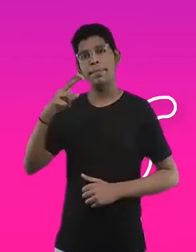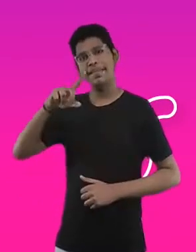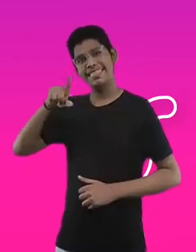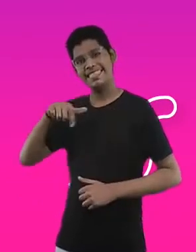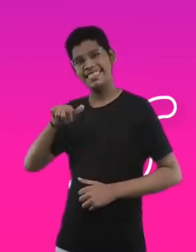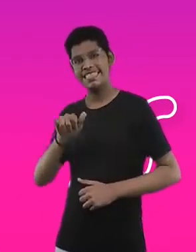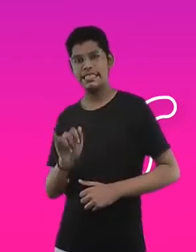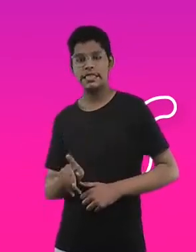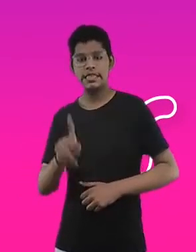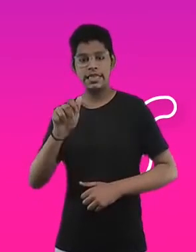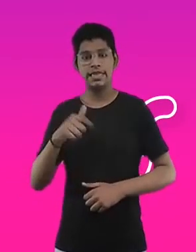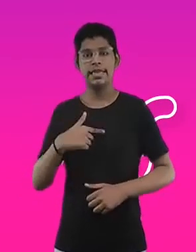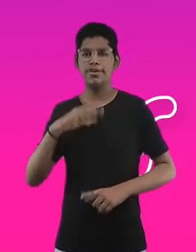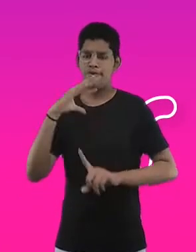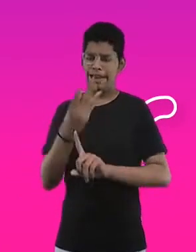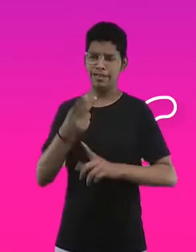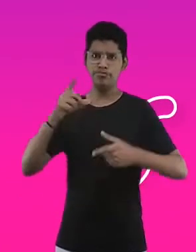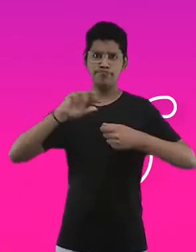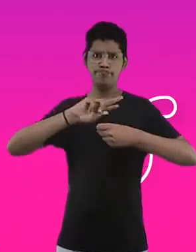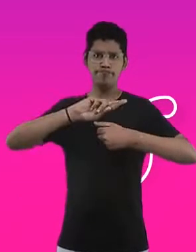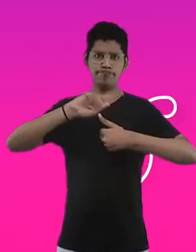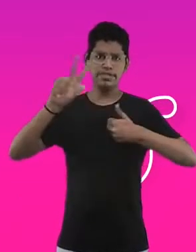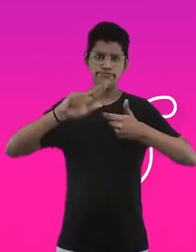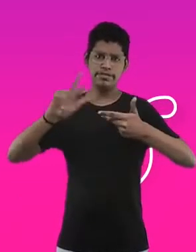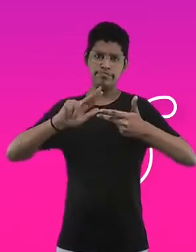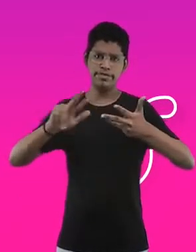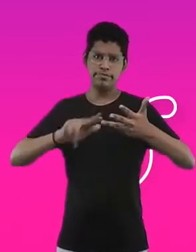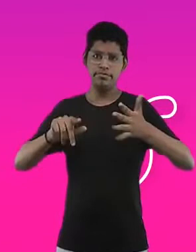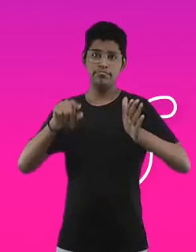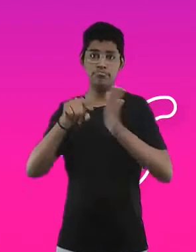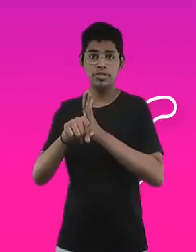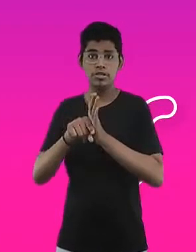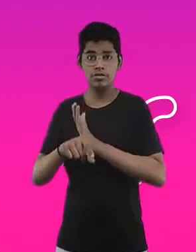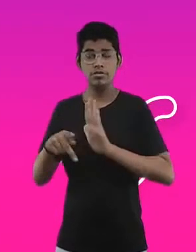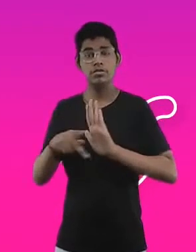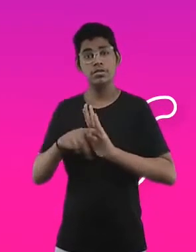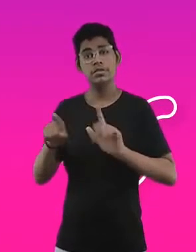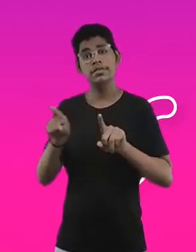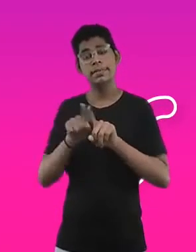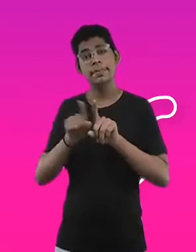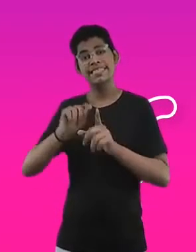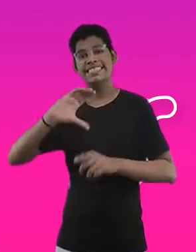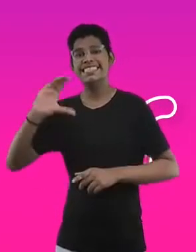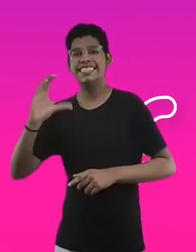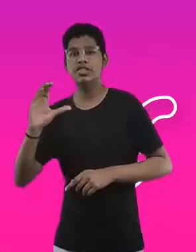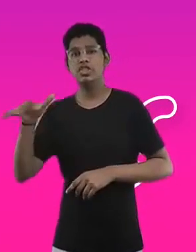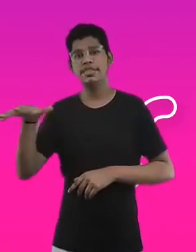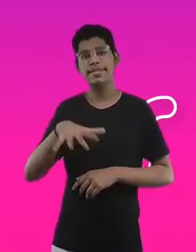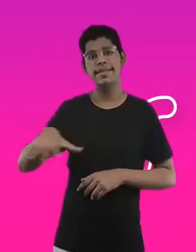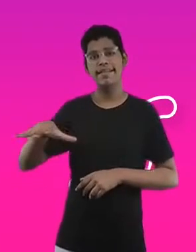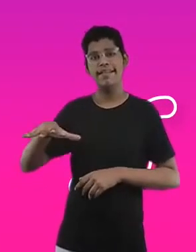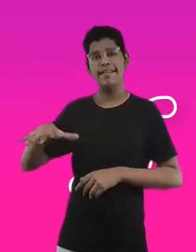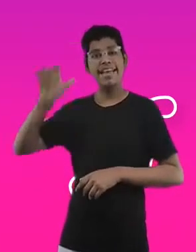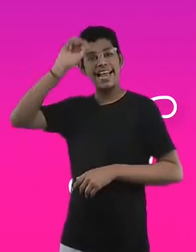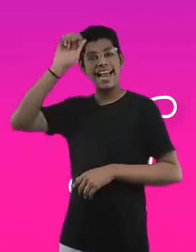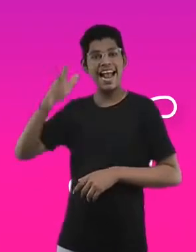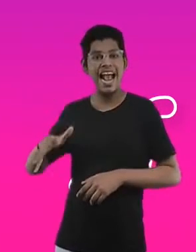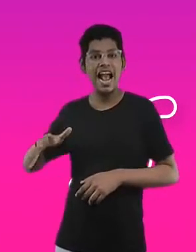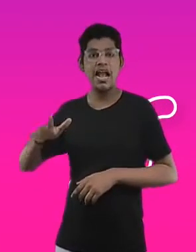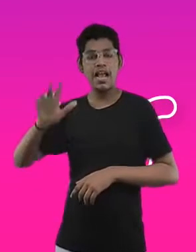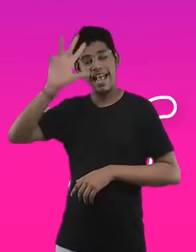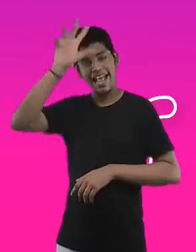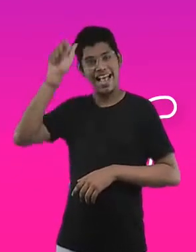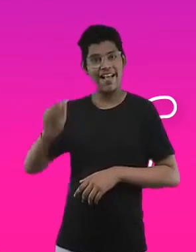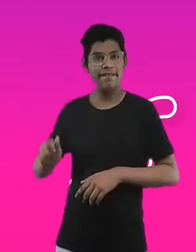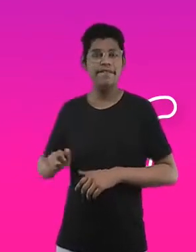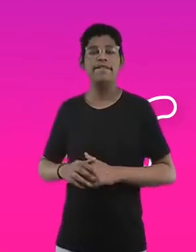multiartista, pesquisadora e cientista do afrofuturismo. Eu sou uma mulher negra, eu